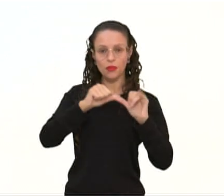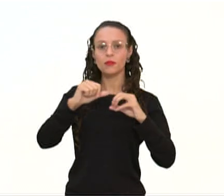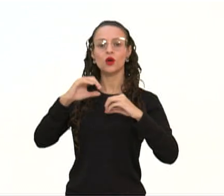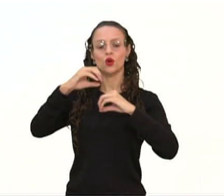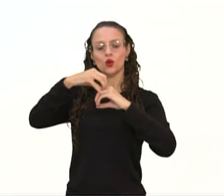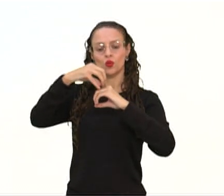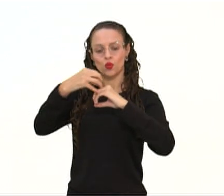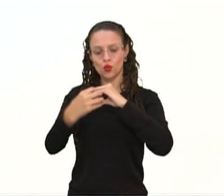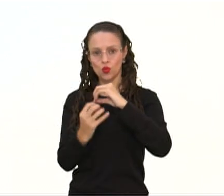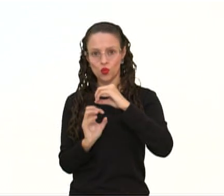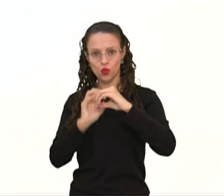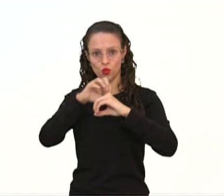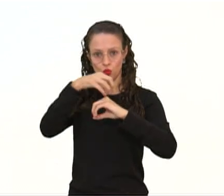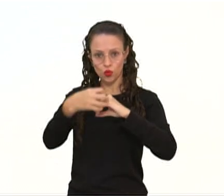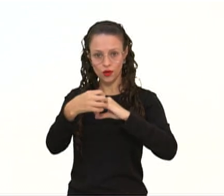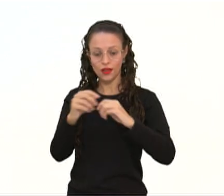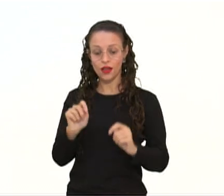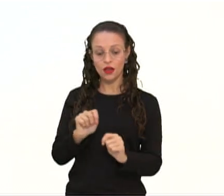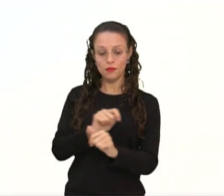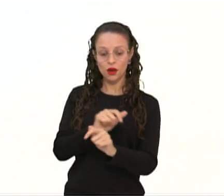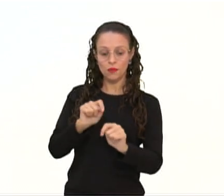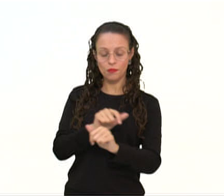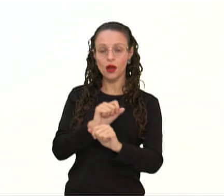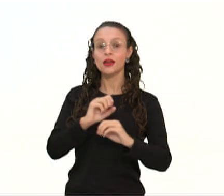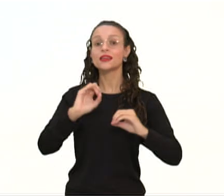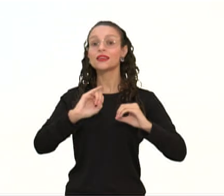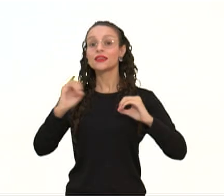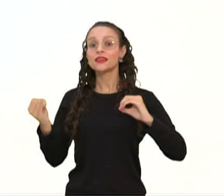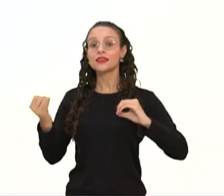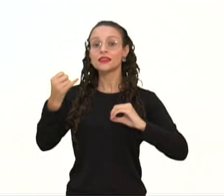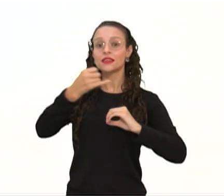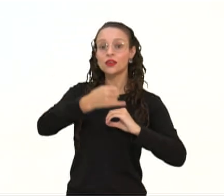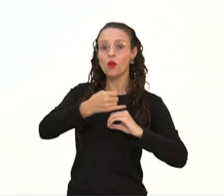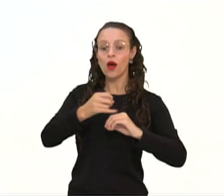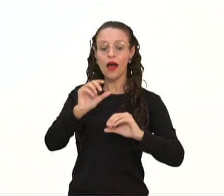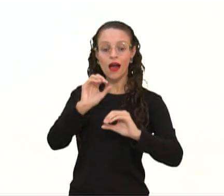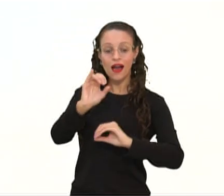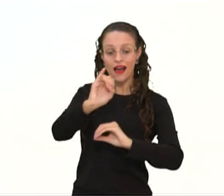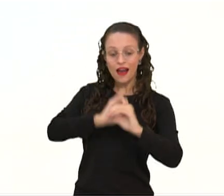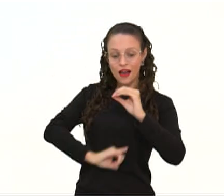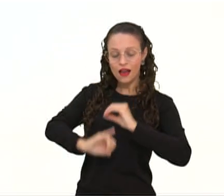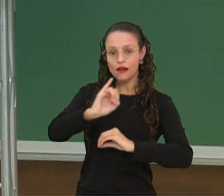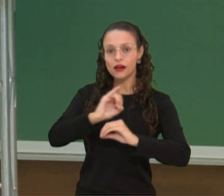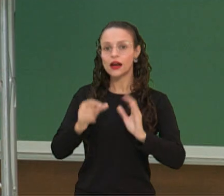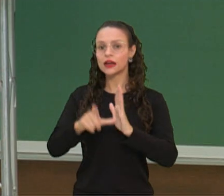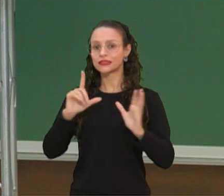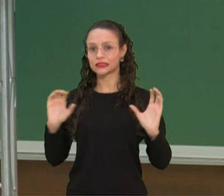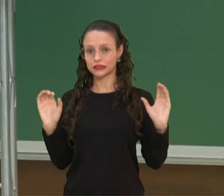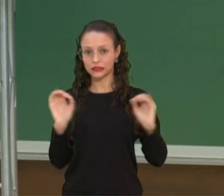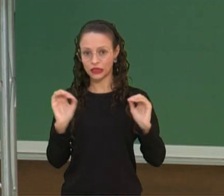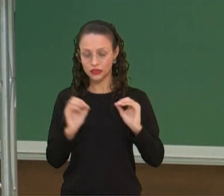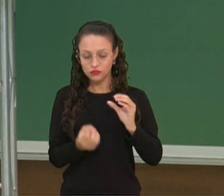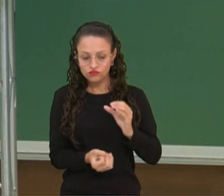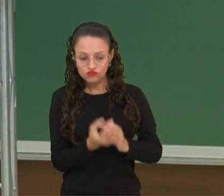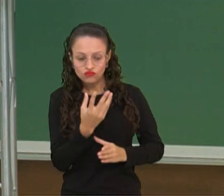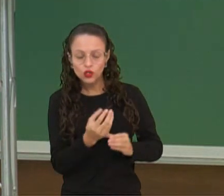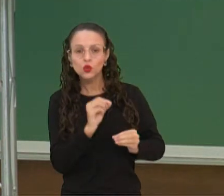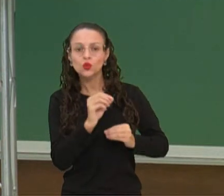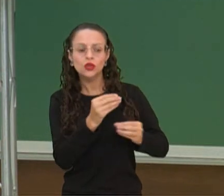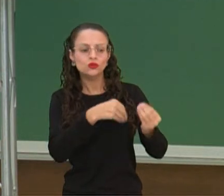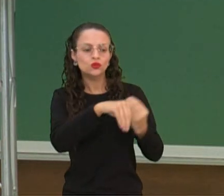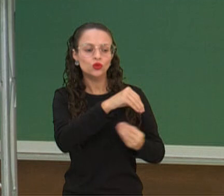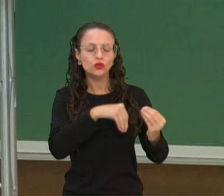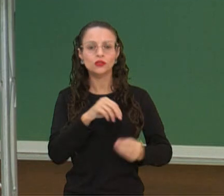substâncias covalentes, produzindo íons que não estavam ali antes, formando soluções que têm apenas os